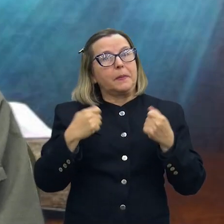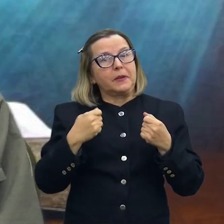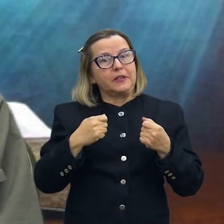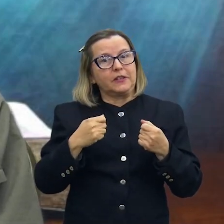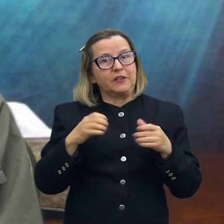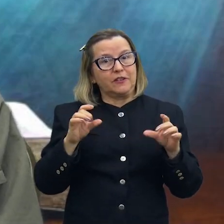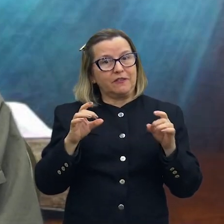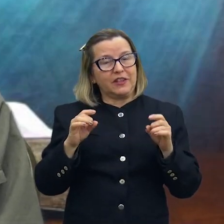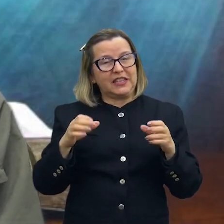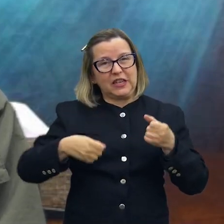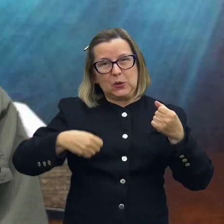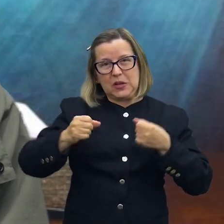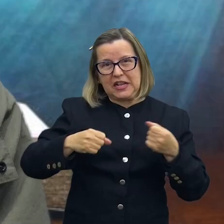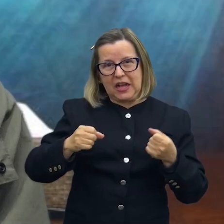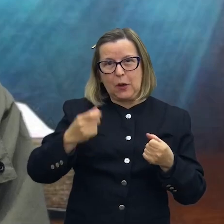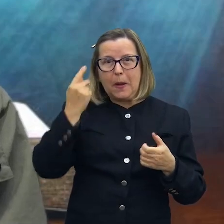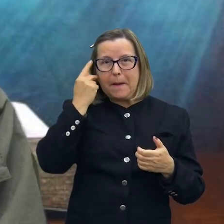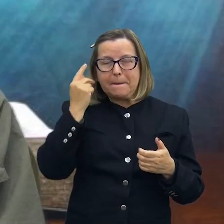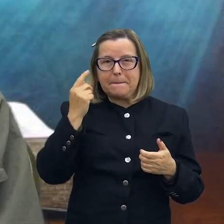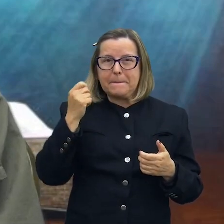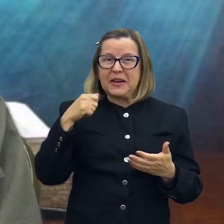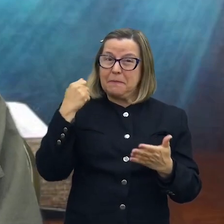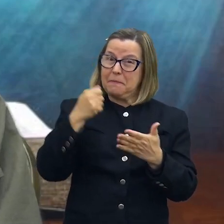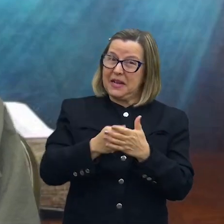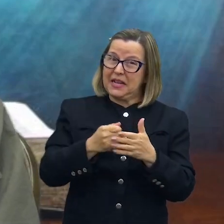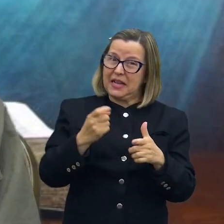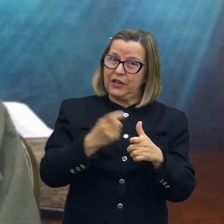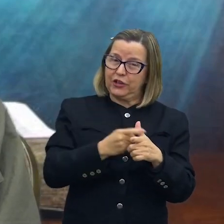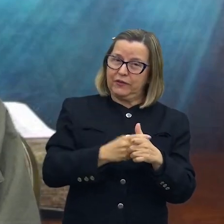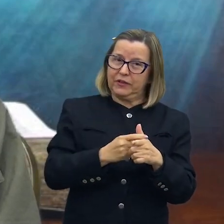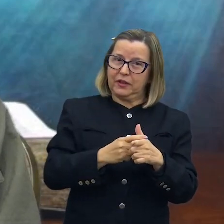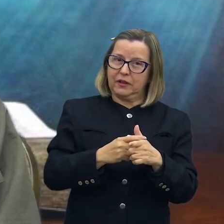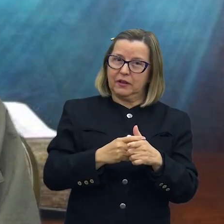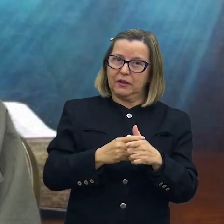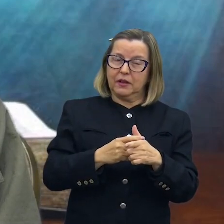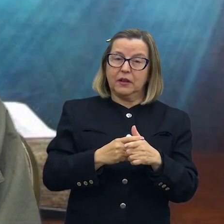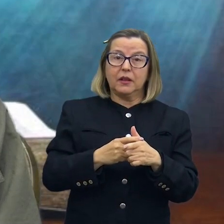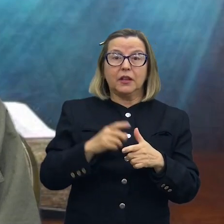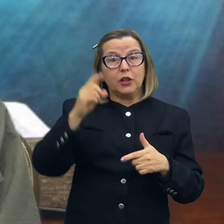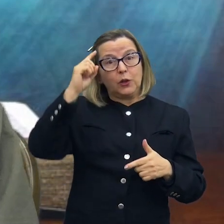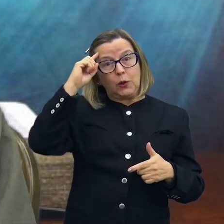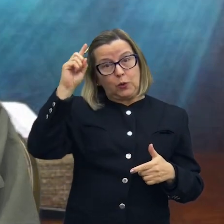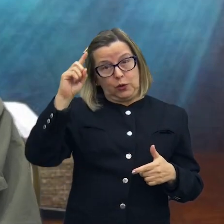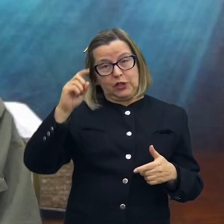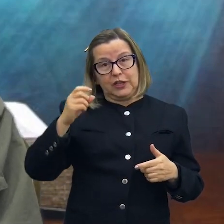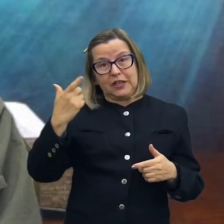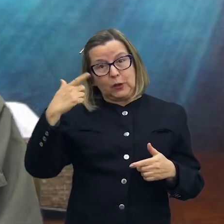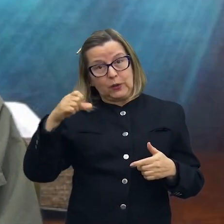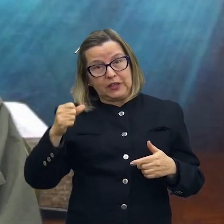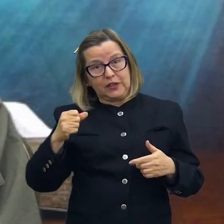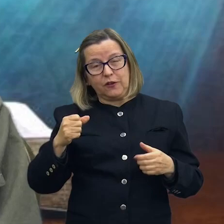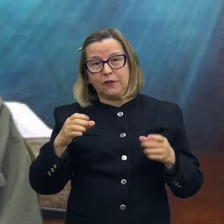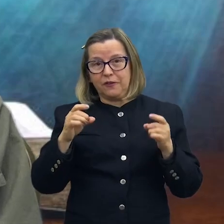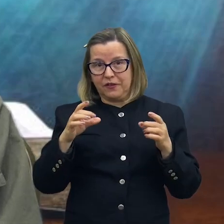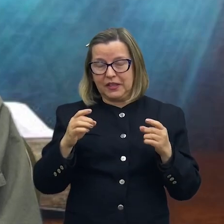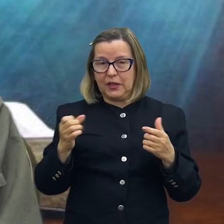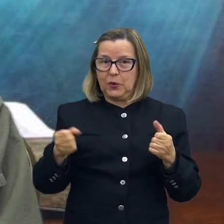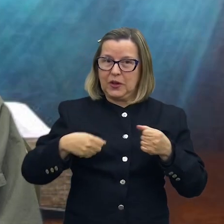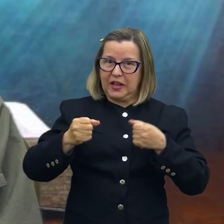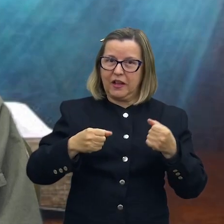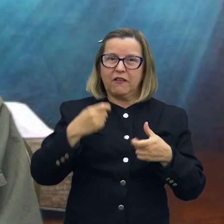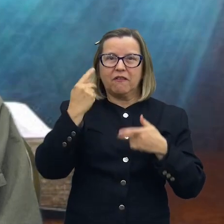dívida, ela falou assim, querido, foi como se eu tivesse perdido uma parte do meu corpo. Você pode rir disto, né?